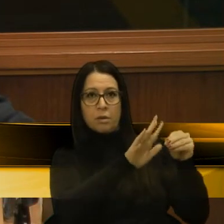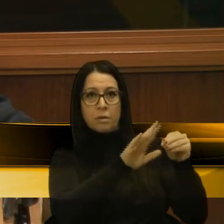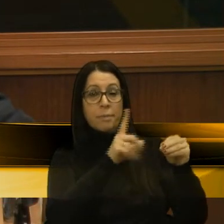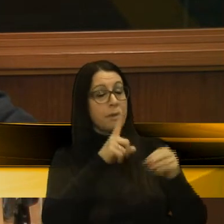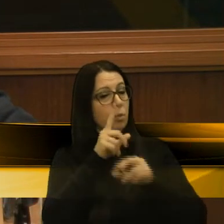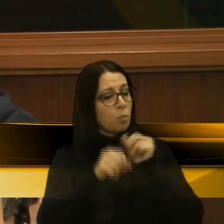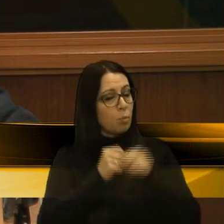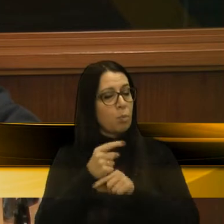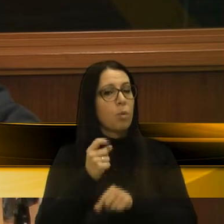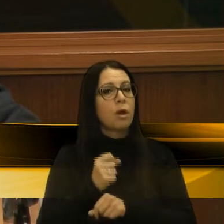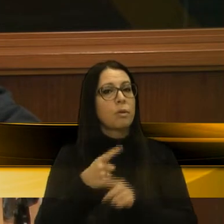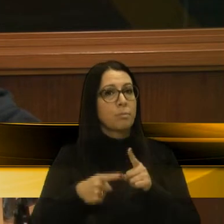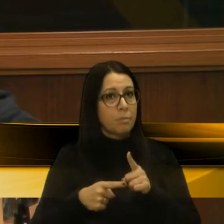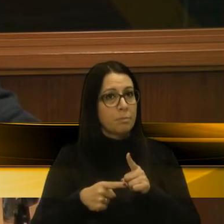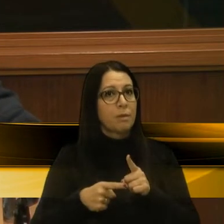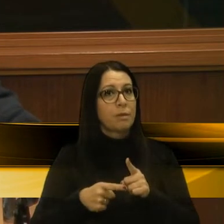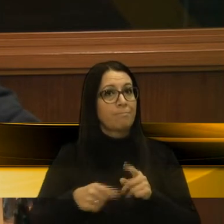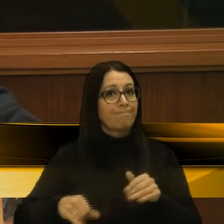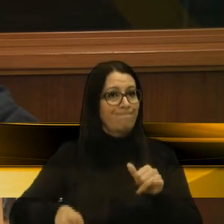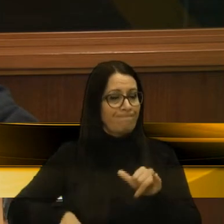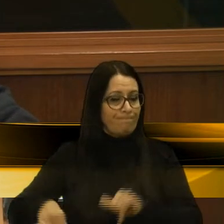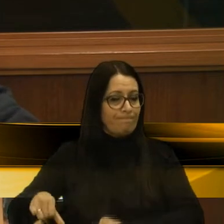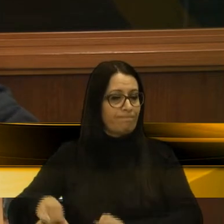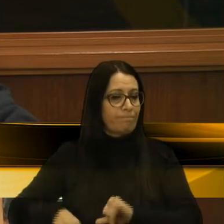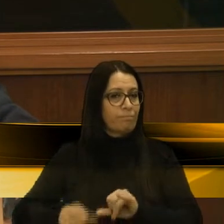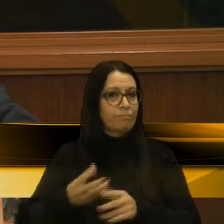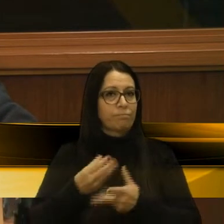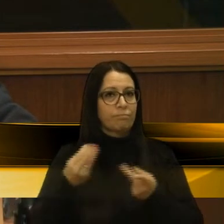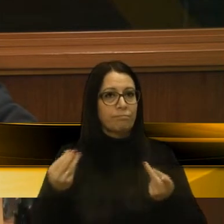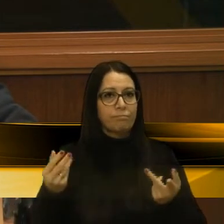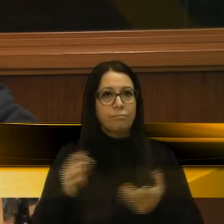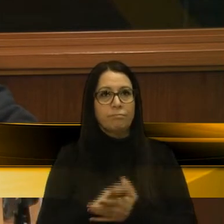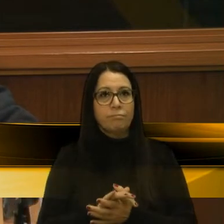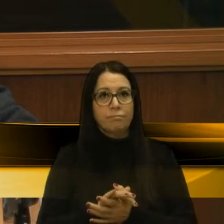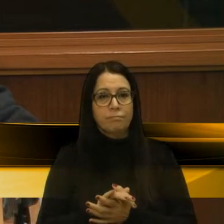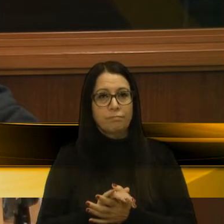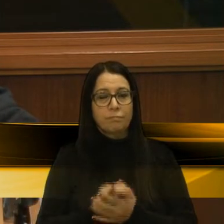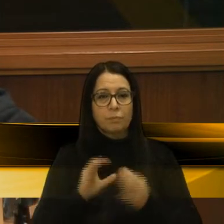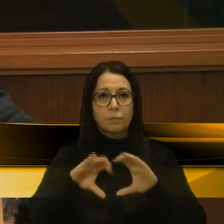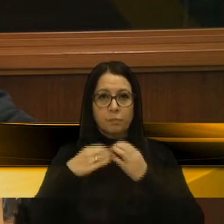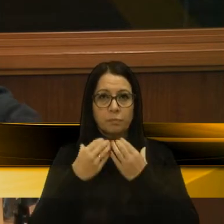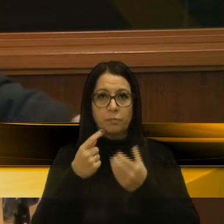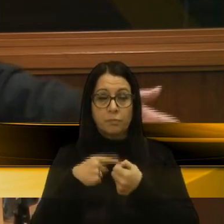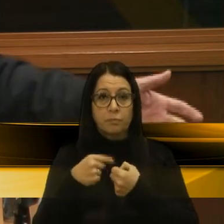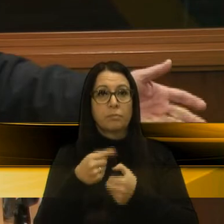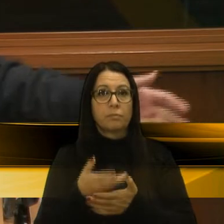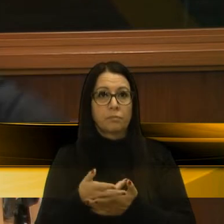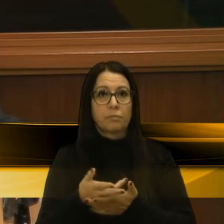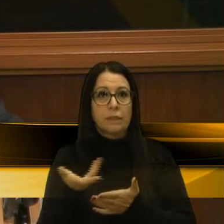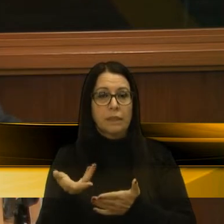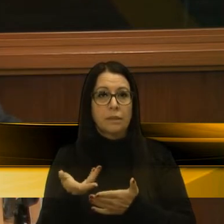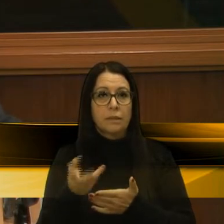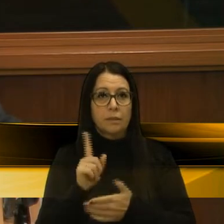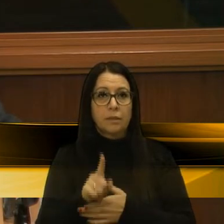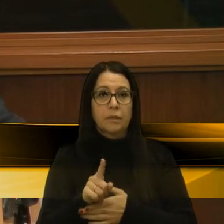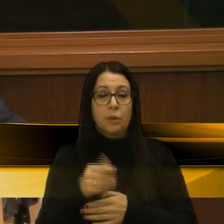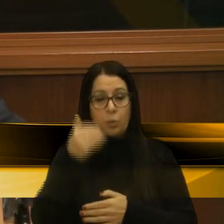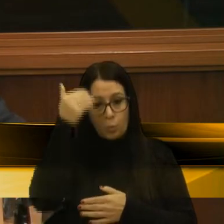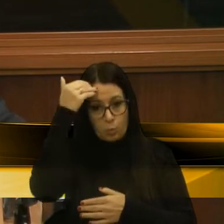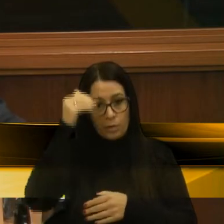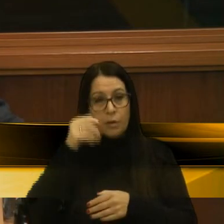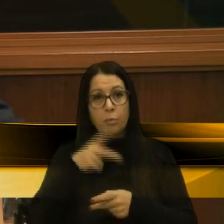para as comunidades que eles não têm acesso. Então a comunidade está apática também, não sabe o que fazer. Mas também legislar e